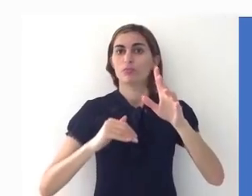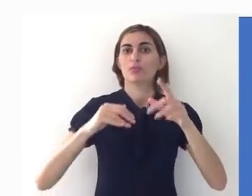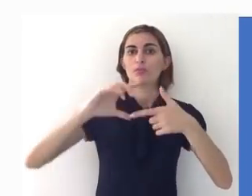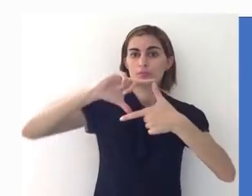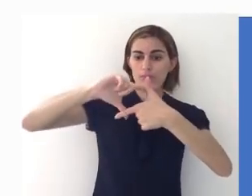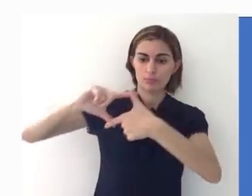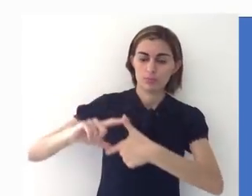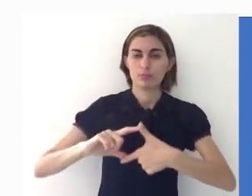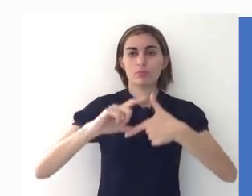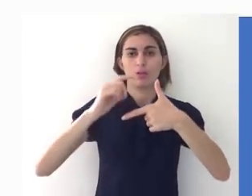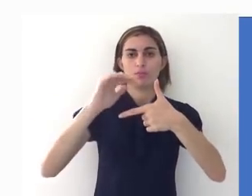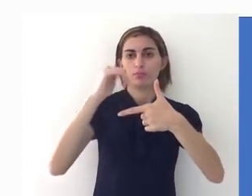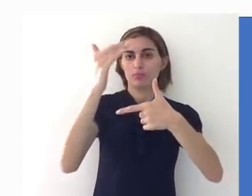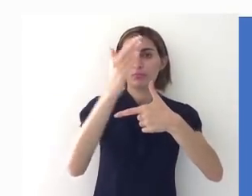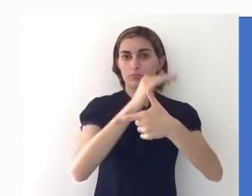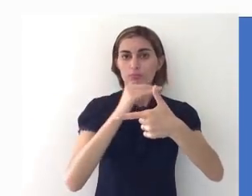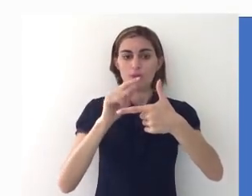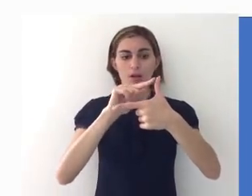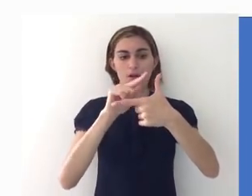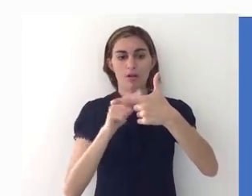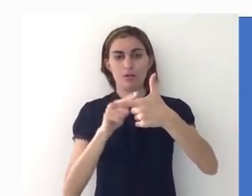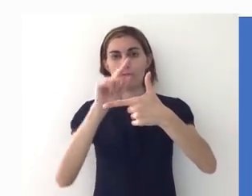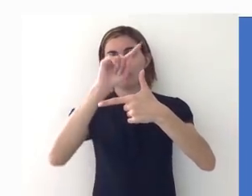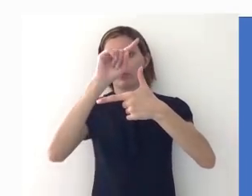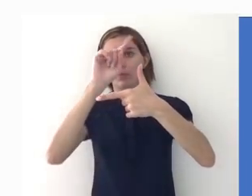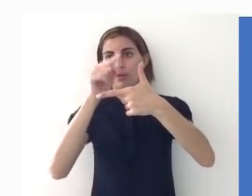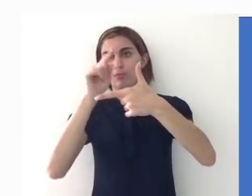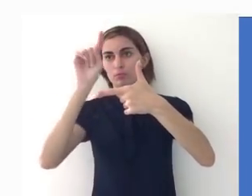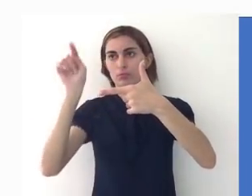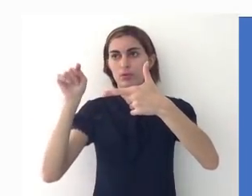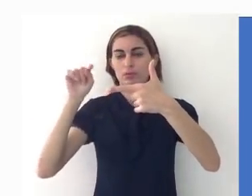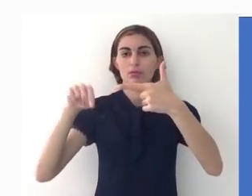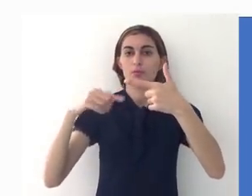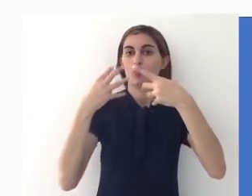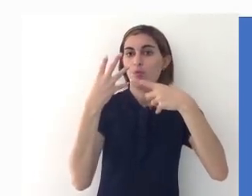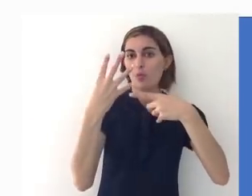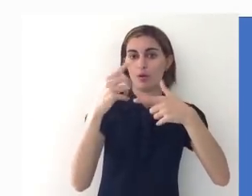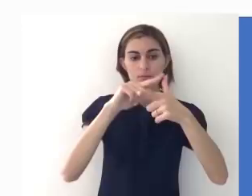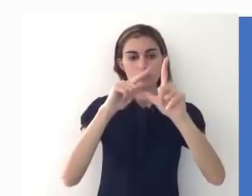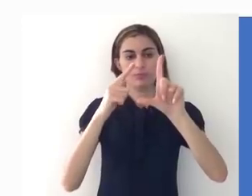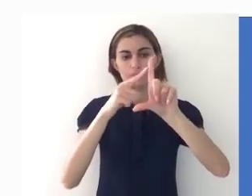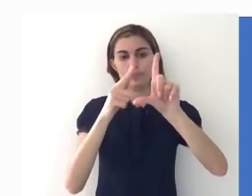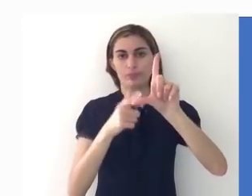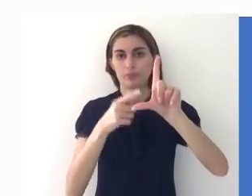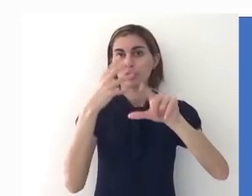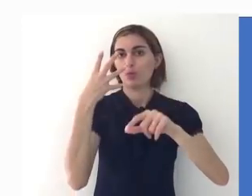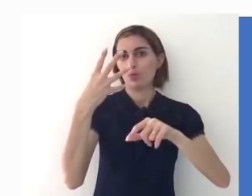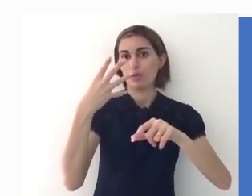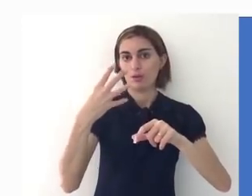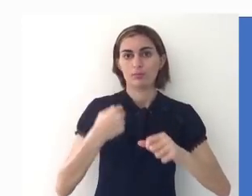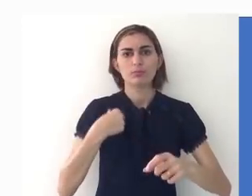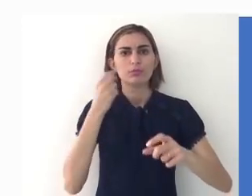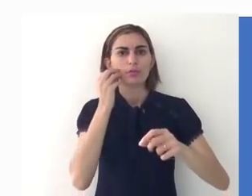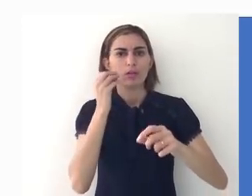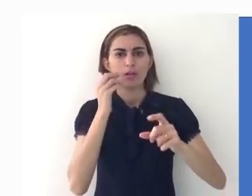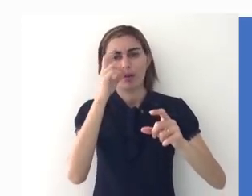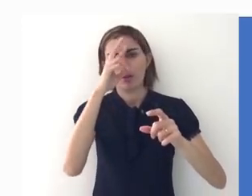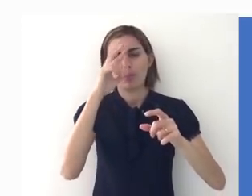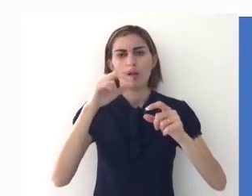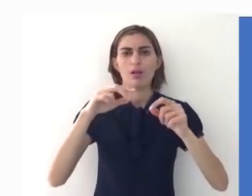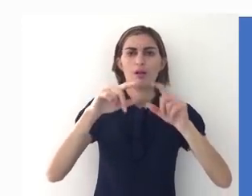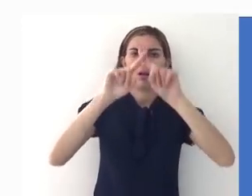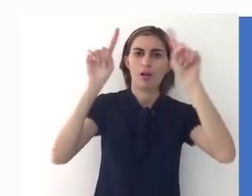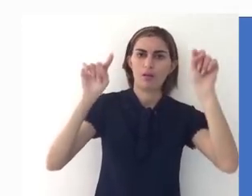lados, beleza? Então são polígonos de 4 lados, 4 ângulos, ok? E que a gente tem alguns aí que você